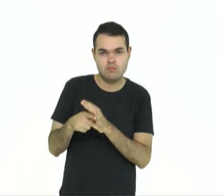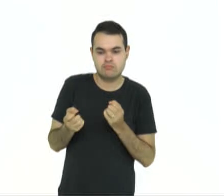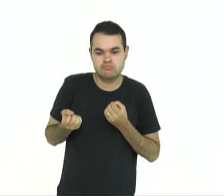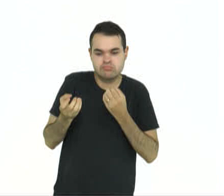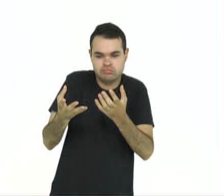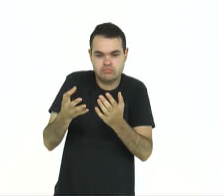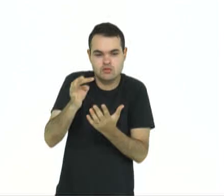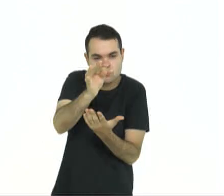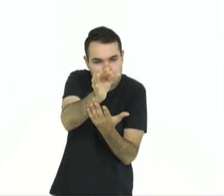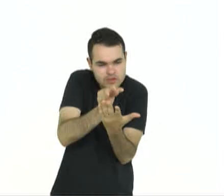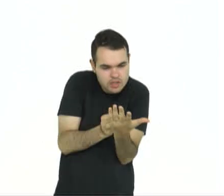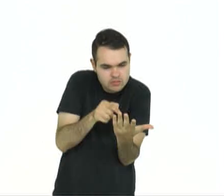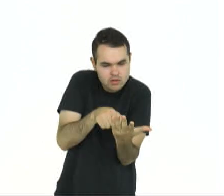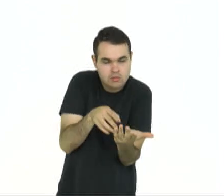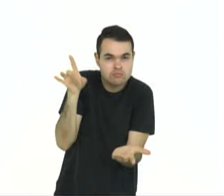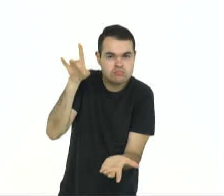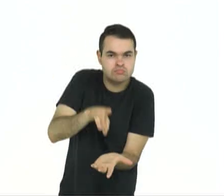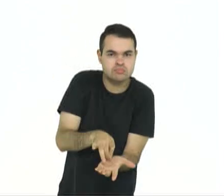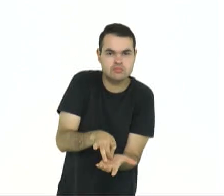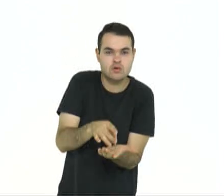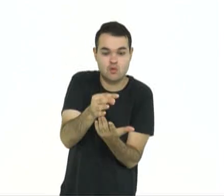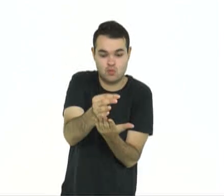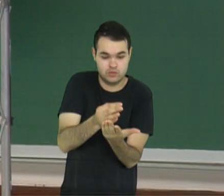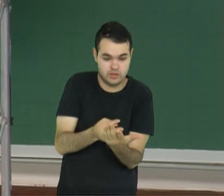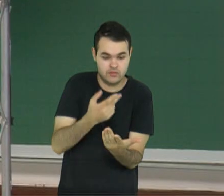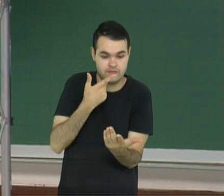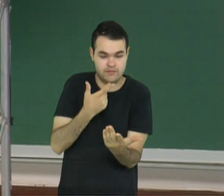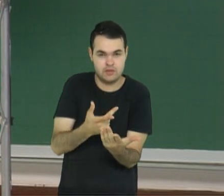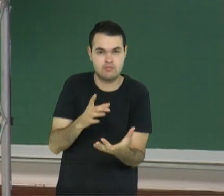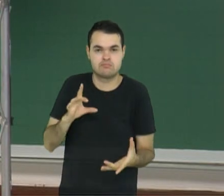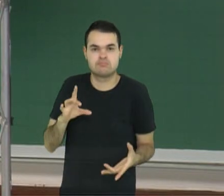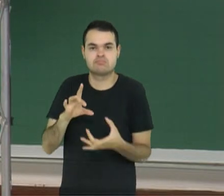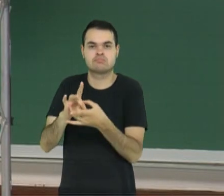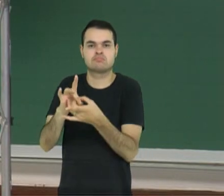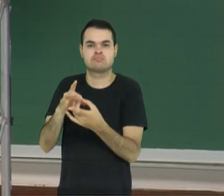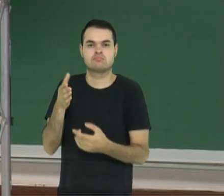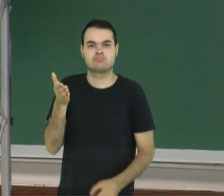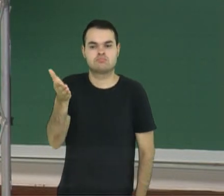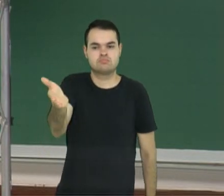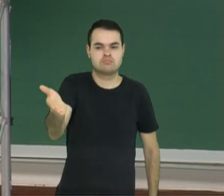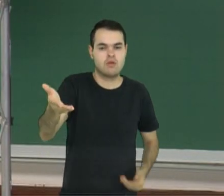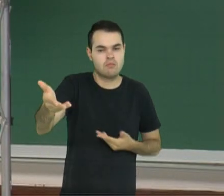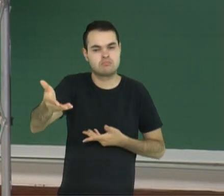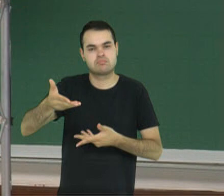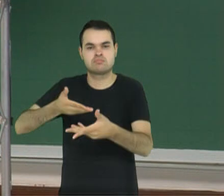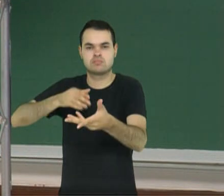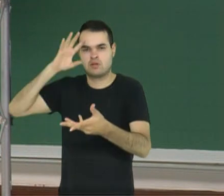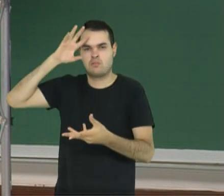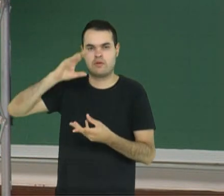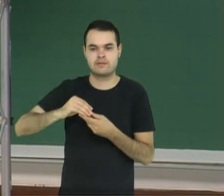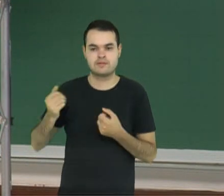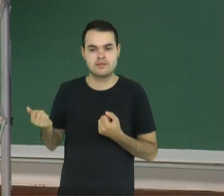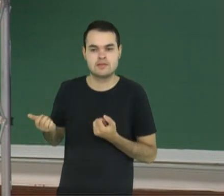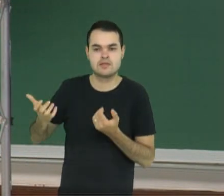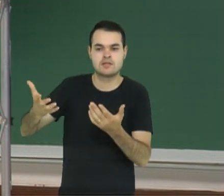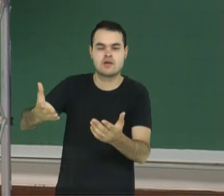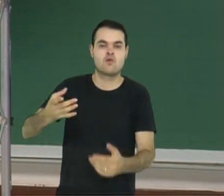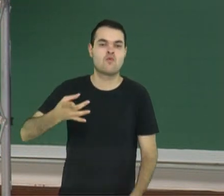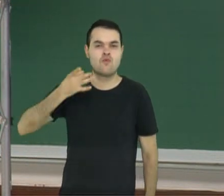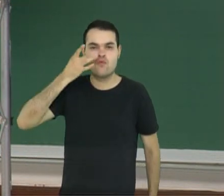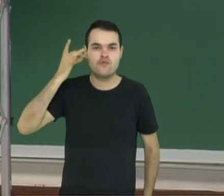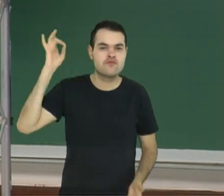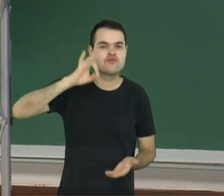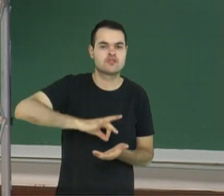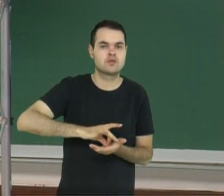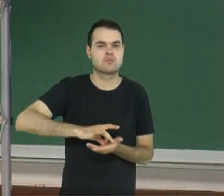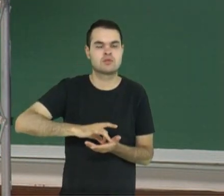de um texto, o texto vai falar com o receptor, o texto vai trazer a interpretação, vai trazer o que? O vivencial. Aí